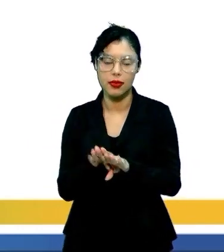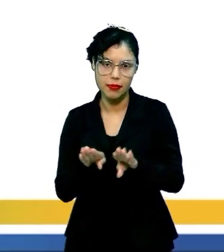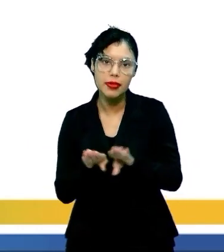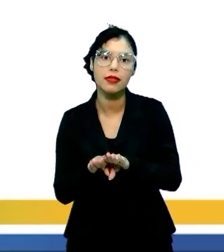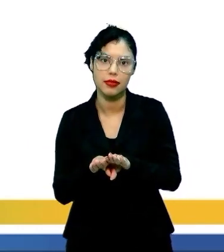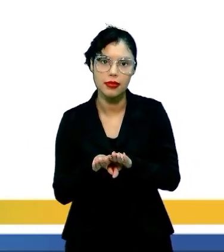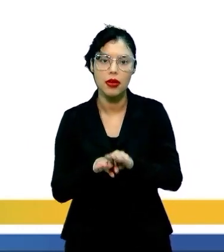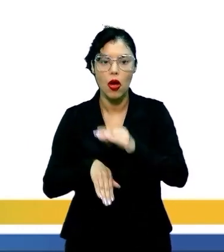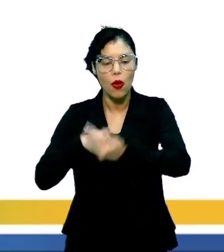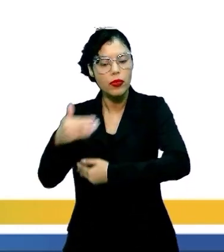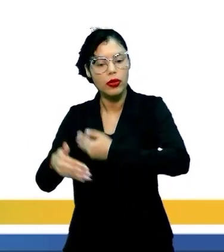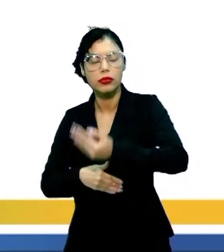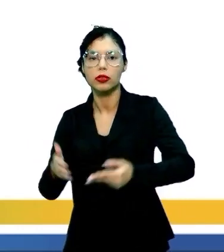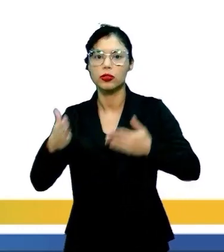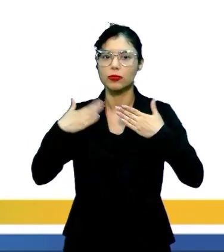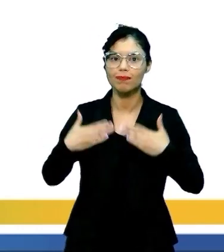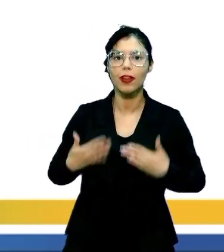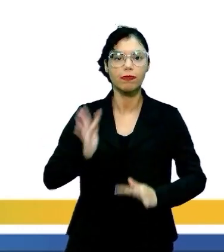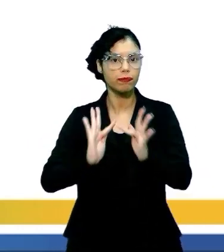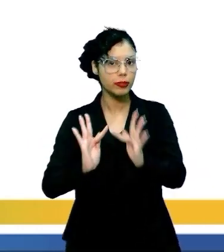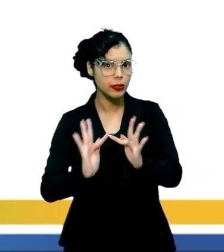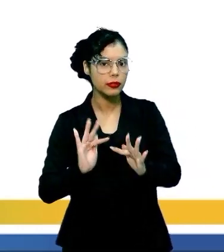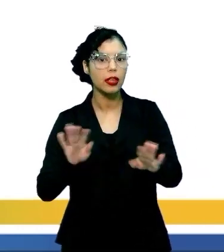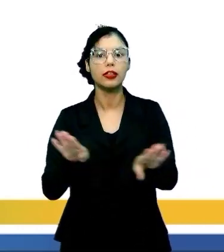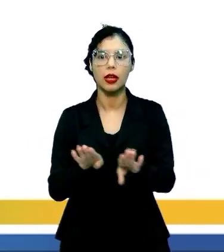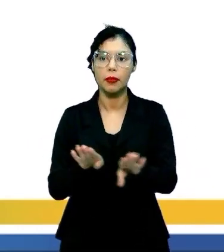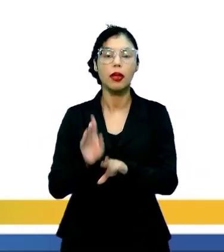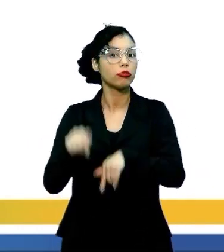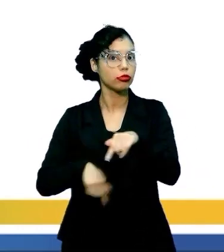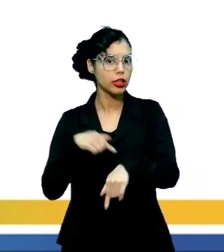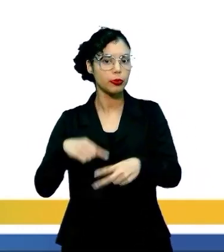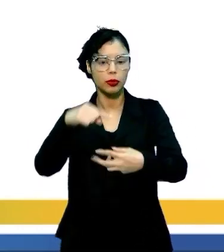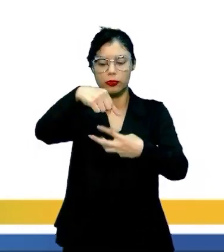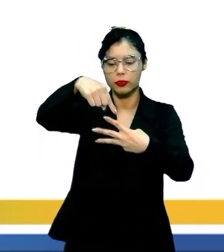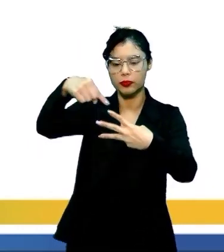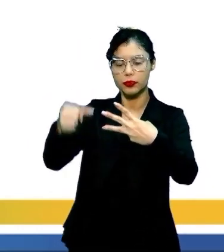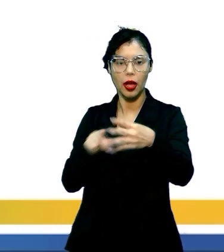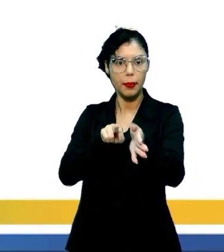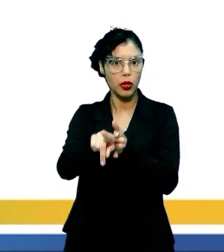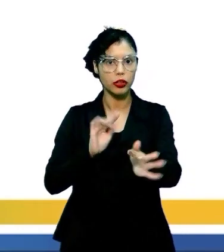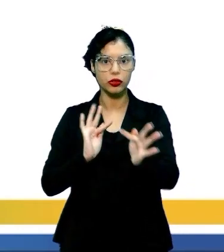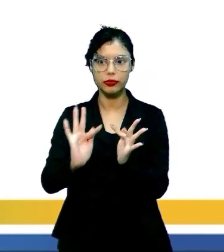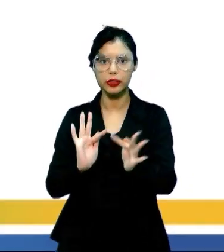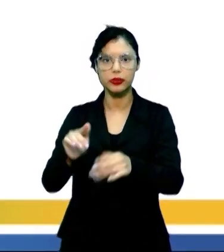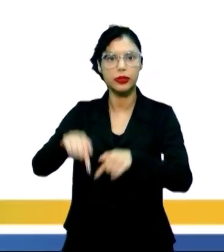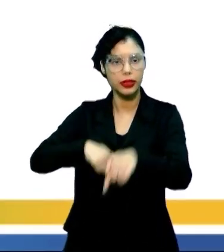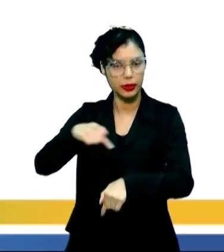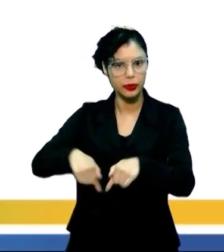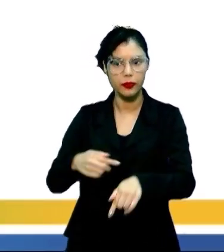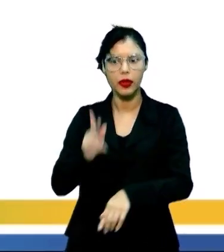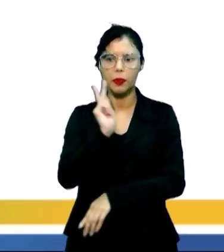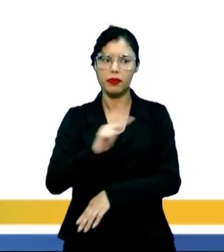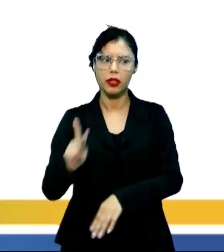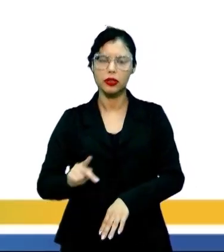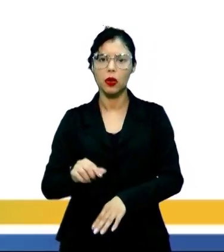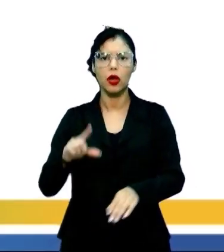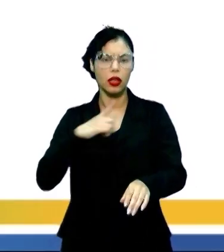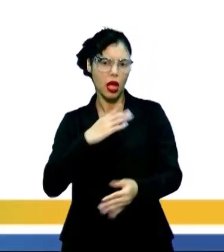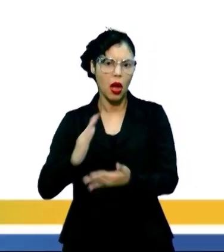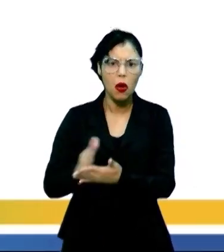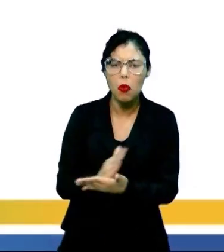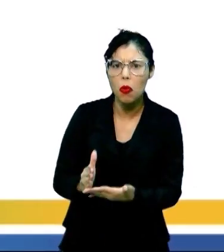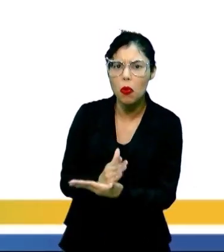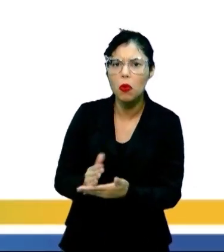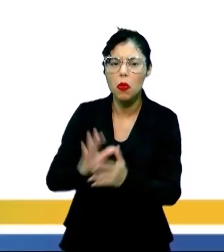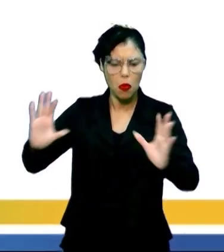os processos físicos e envolve os processos químicos. Então, biológicos, físicos e químicos. Professor, mas será que tem alguma coisa